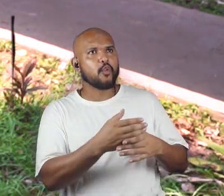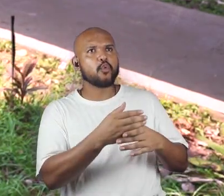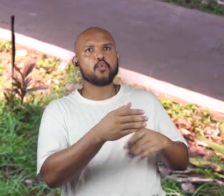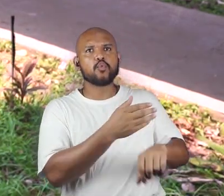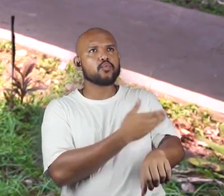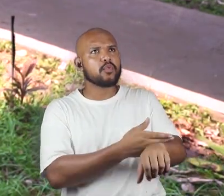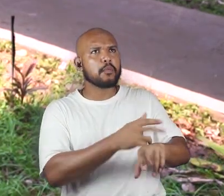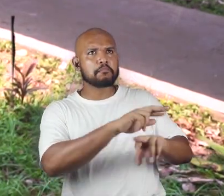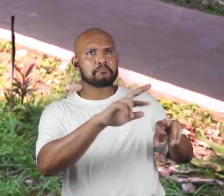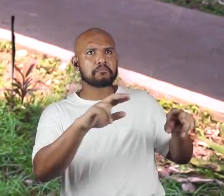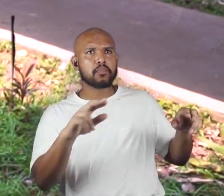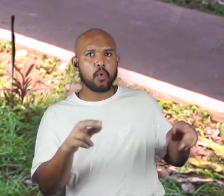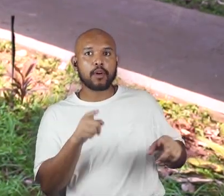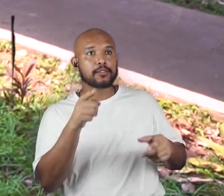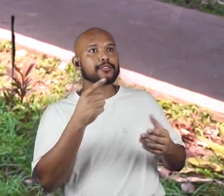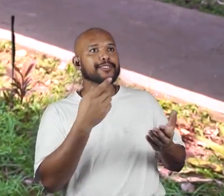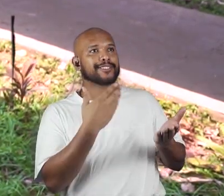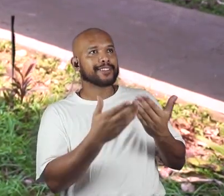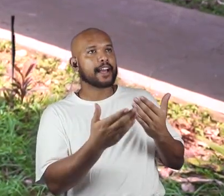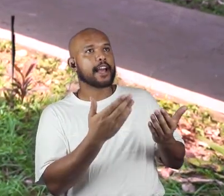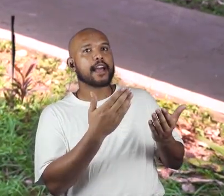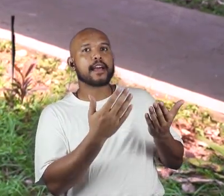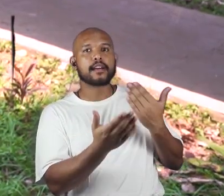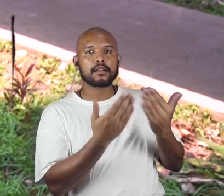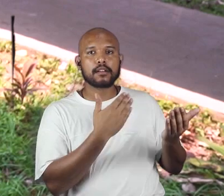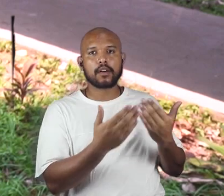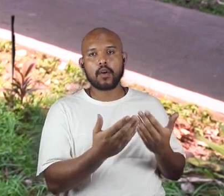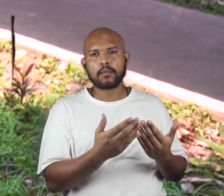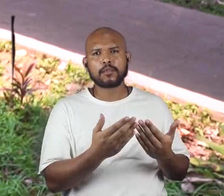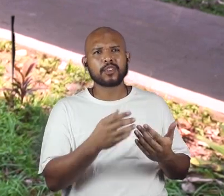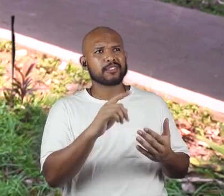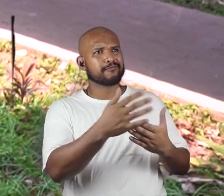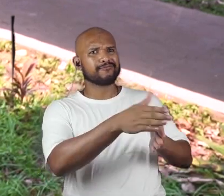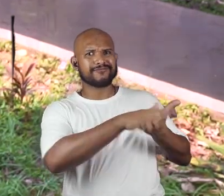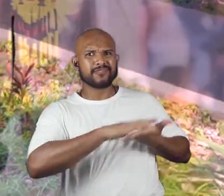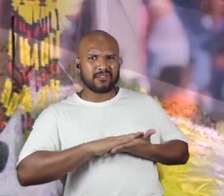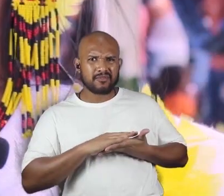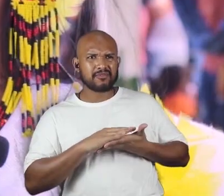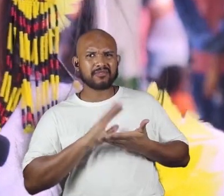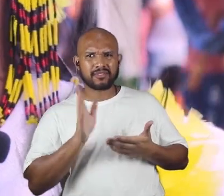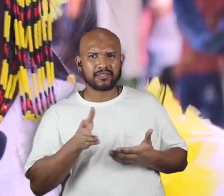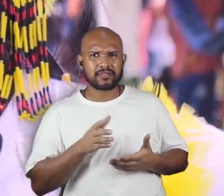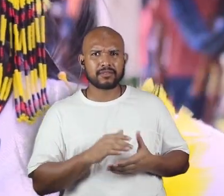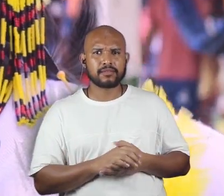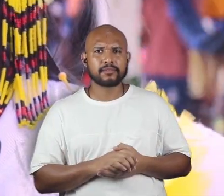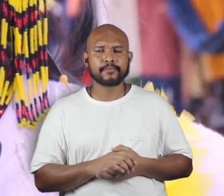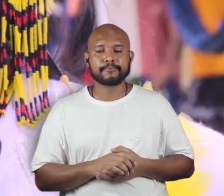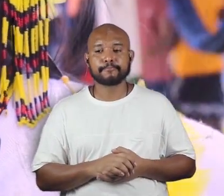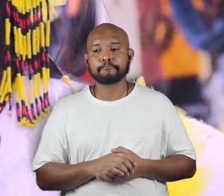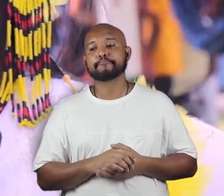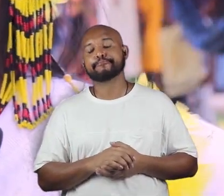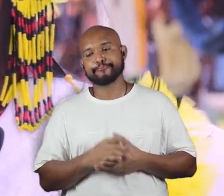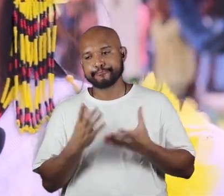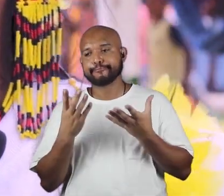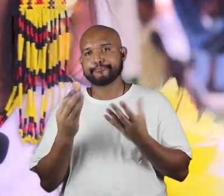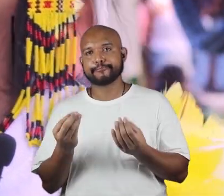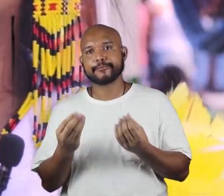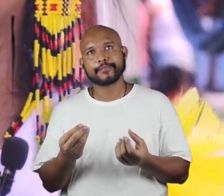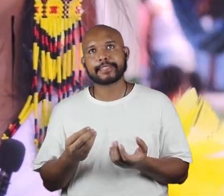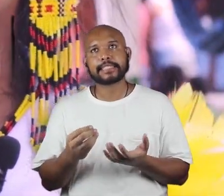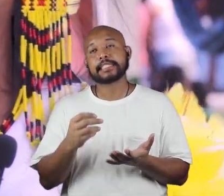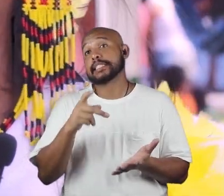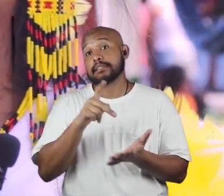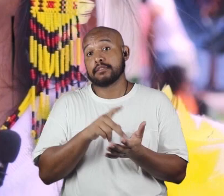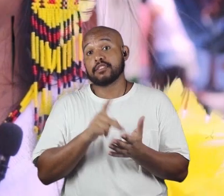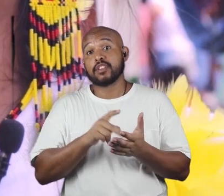outras culturas, já recebeu algum tipo de preconceito ou algo do tipo? Muita. A